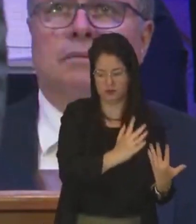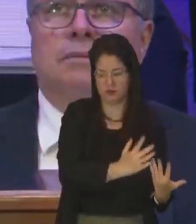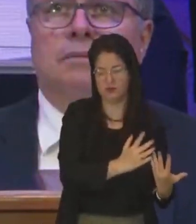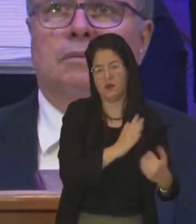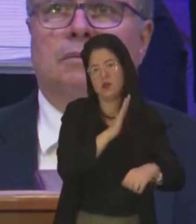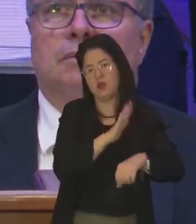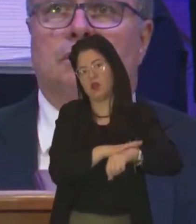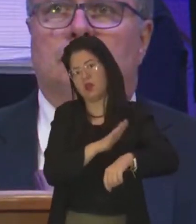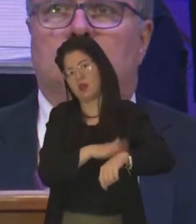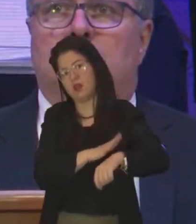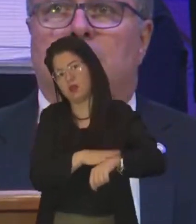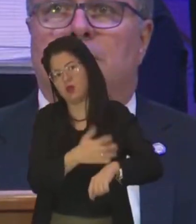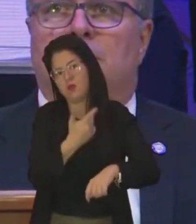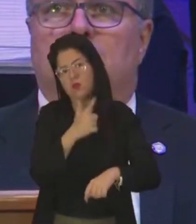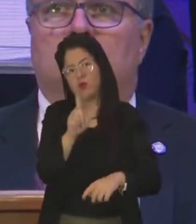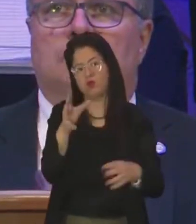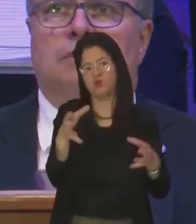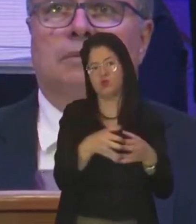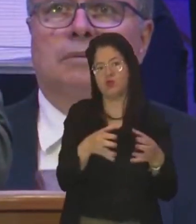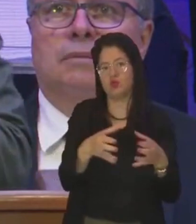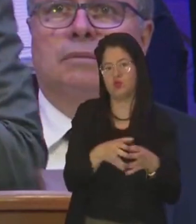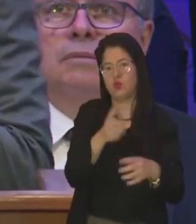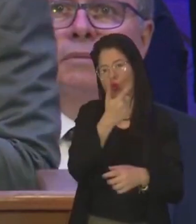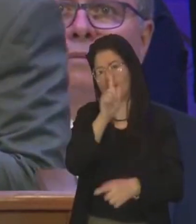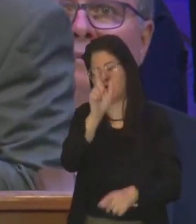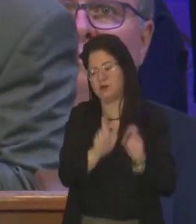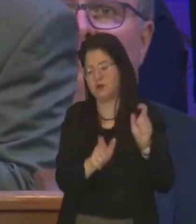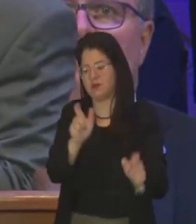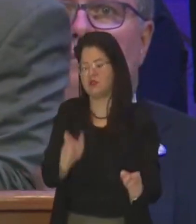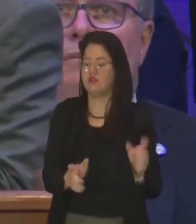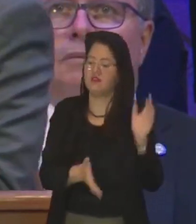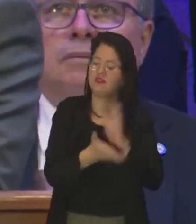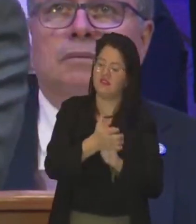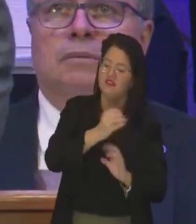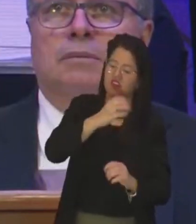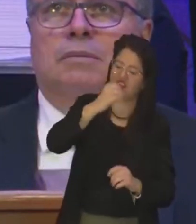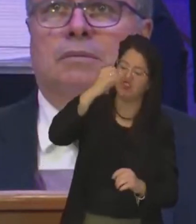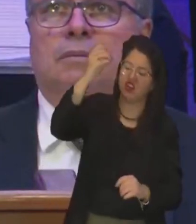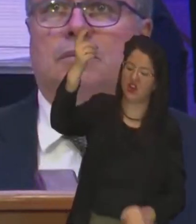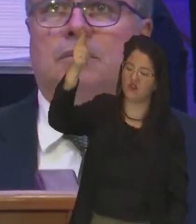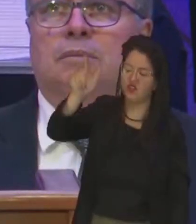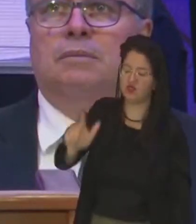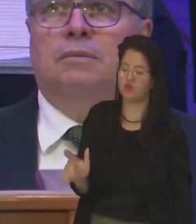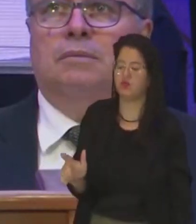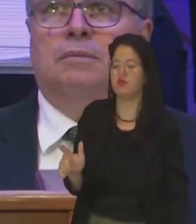tempo, formava-se outro grupo, talvez outras pessoas, eles iam novamente.